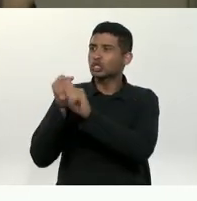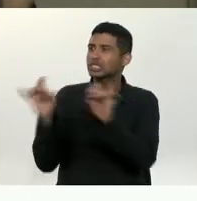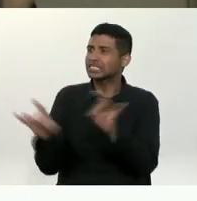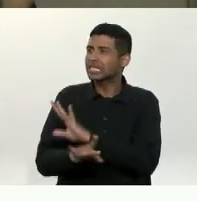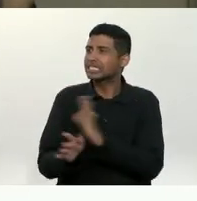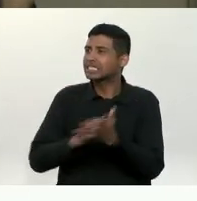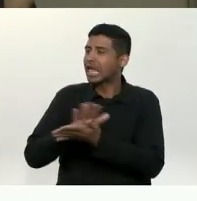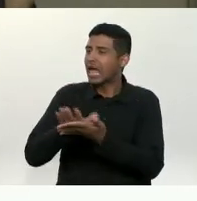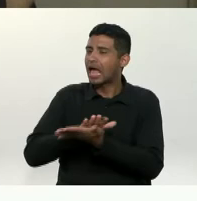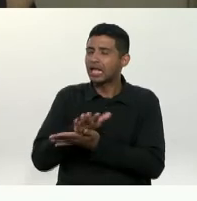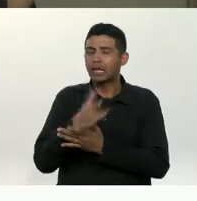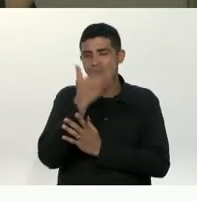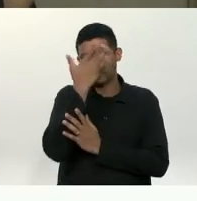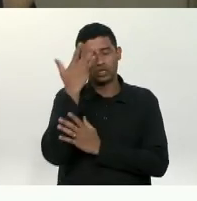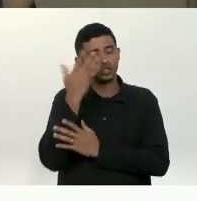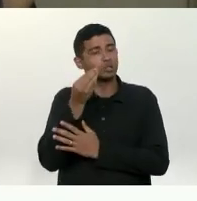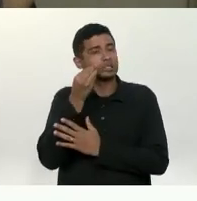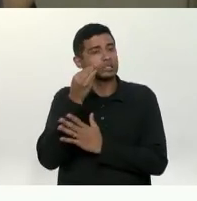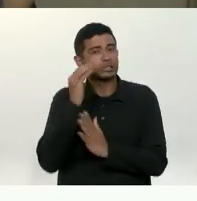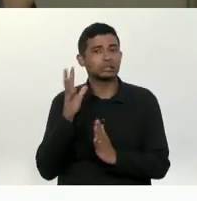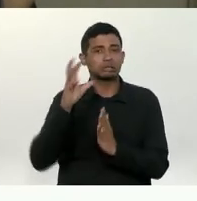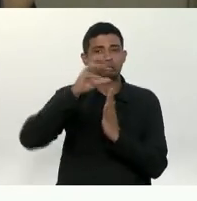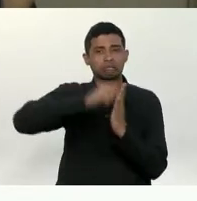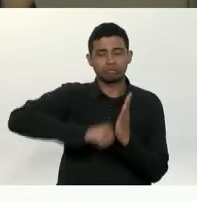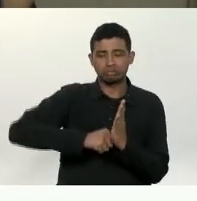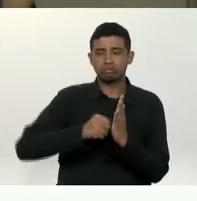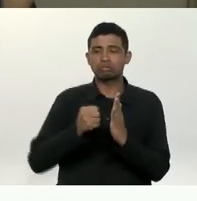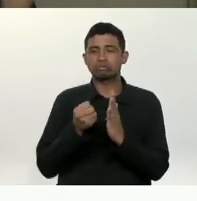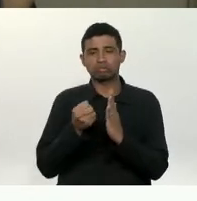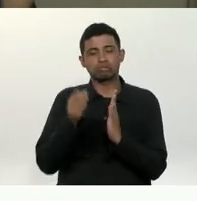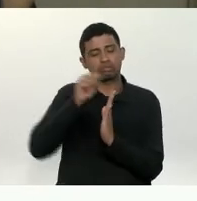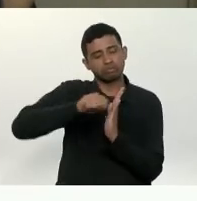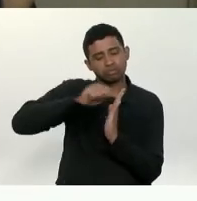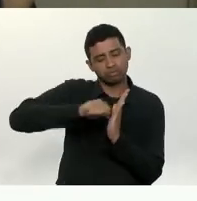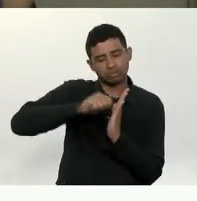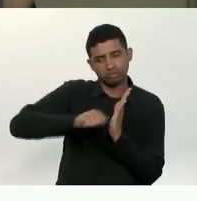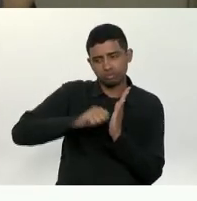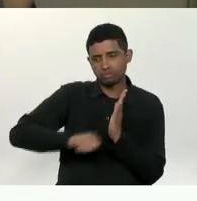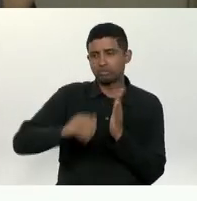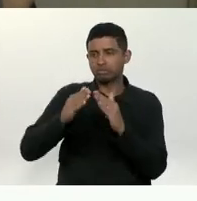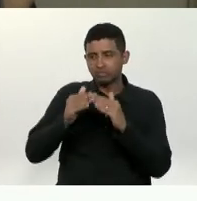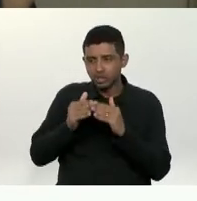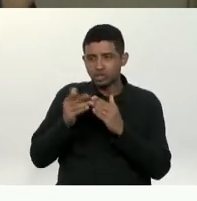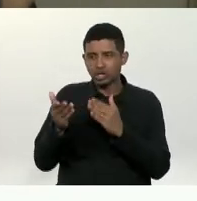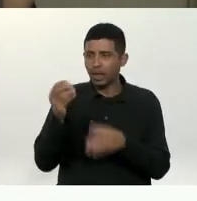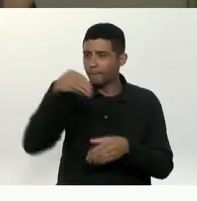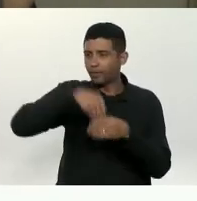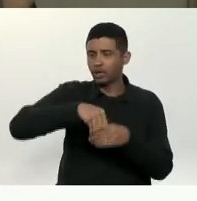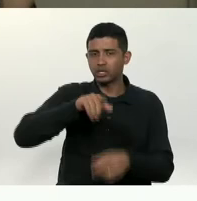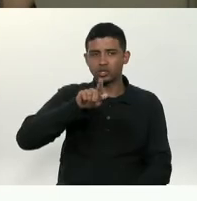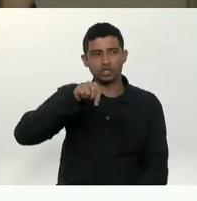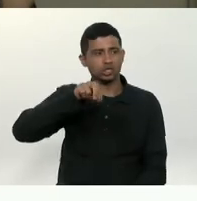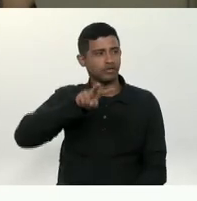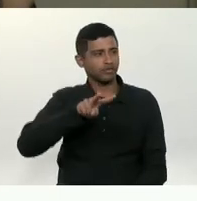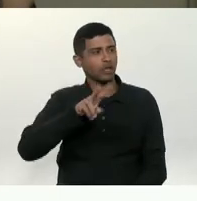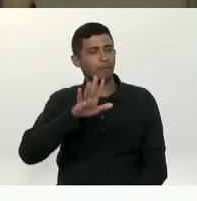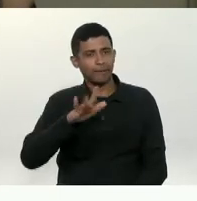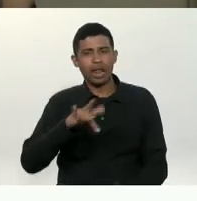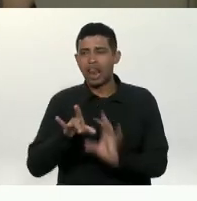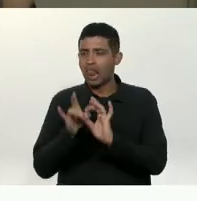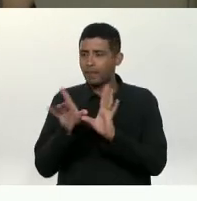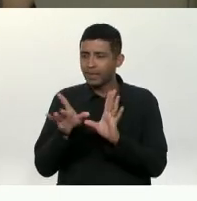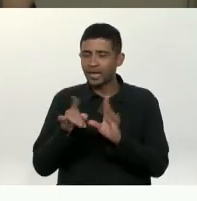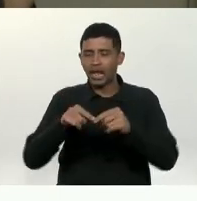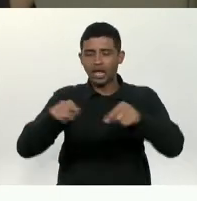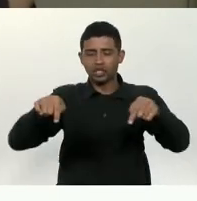terreno. A pessoa ia lá fazer o requerimento de cadastro de instalação de GNV, era autorizado, e aí vendia o